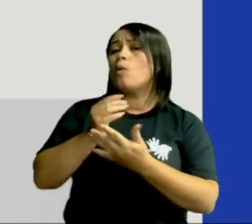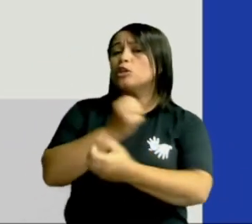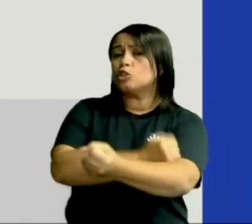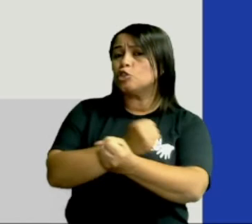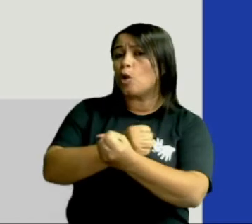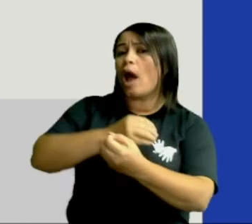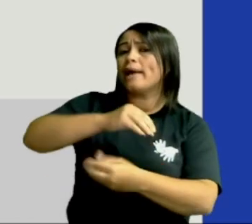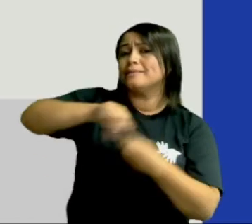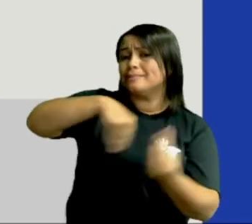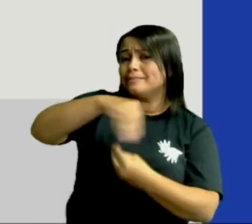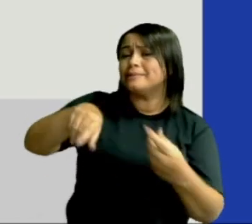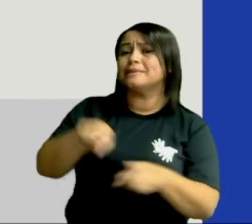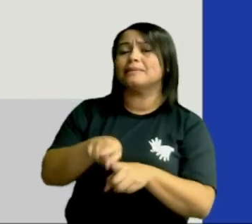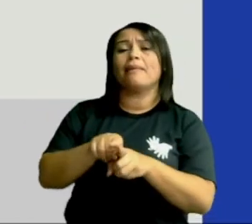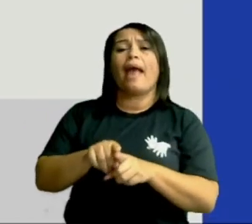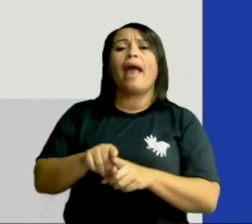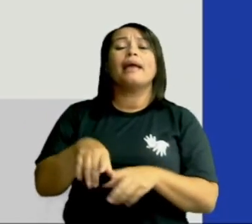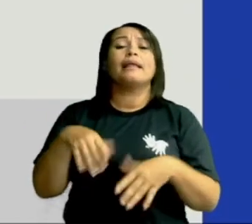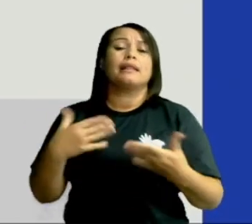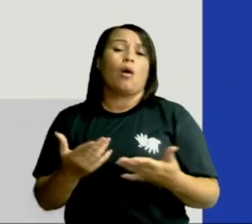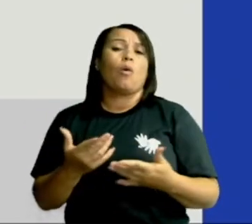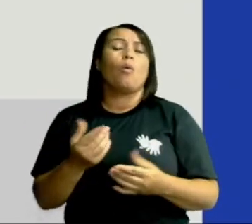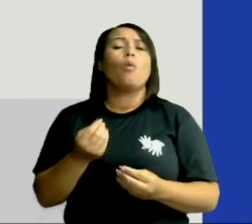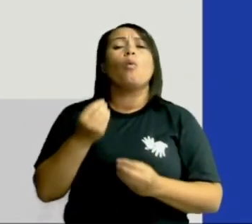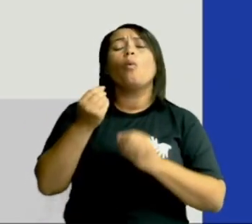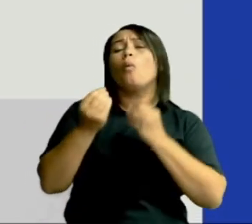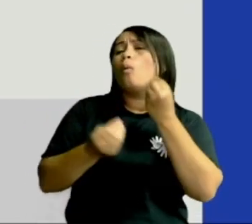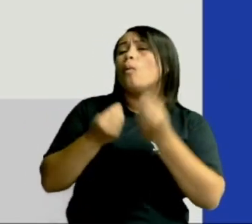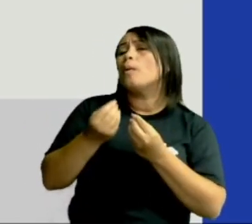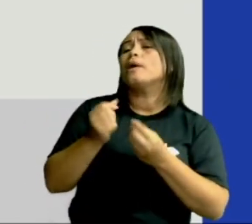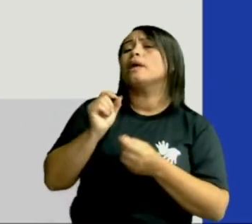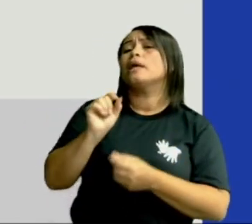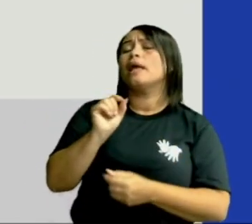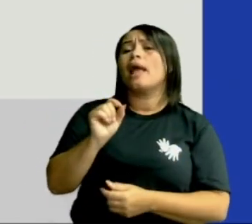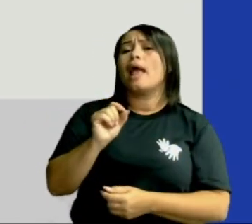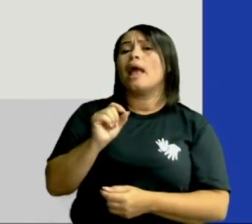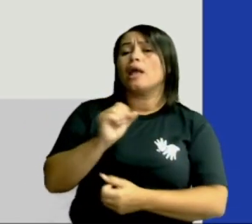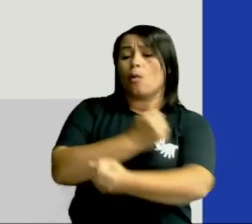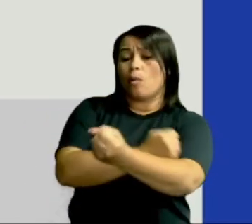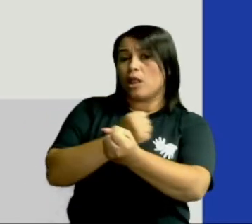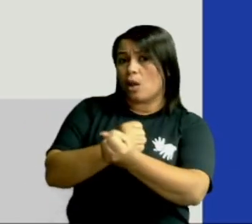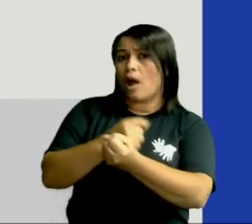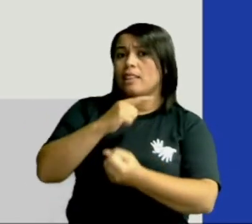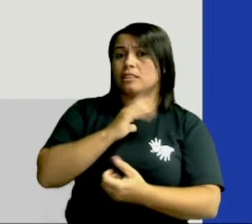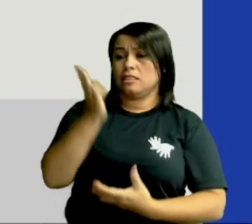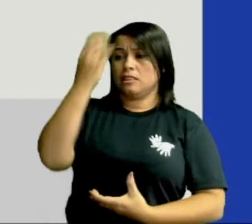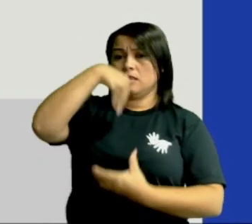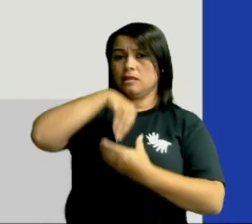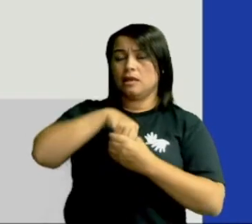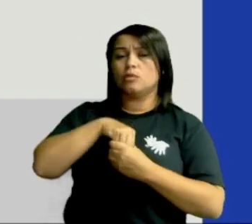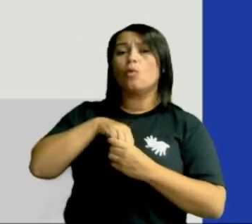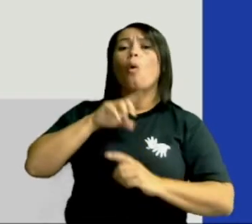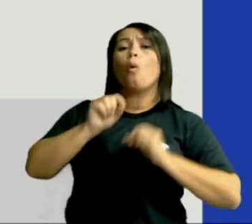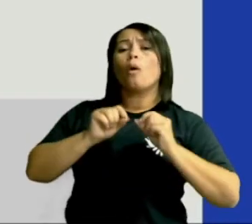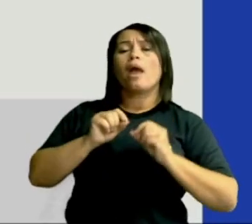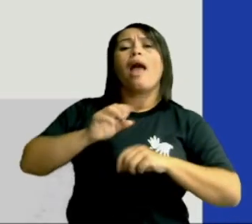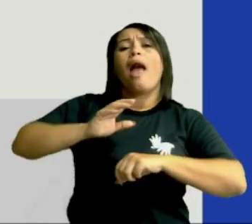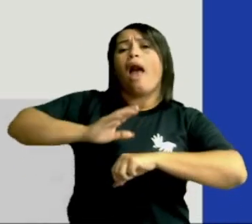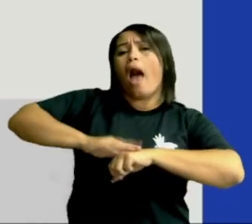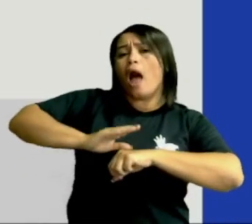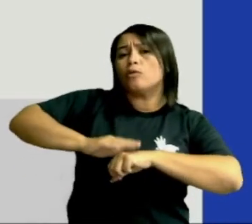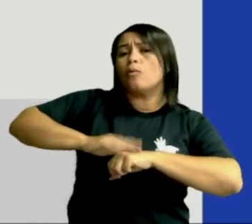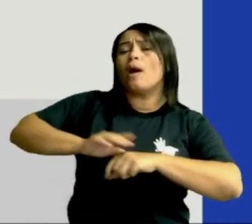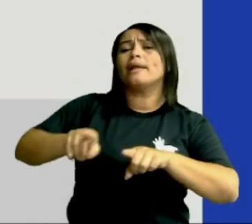mais efeitos. A ideia é que uma droga, o mecanismo que uma droga segue no nosso corpo é atuar